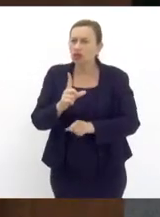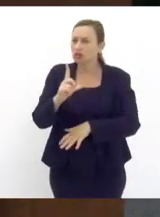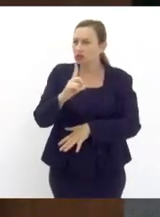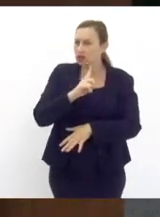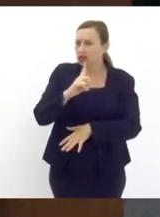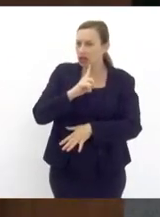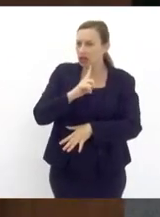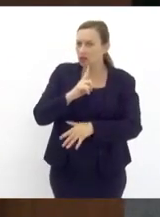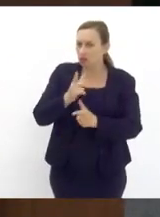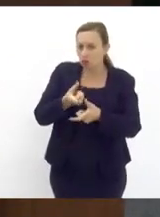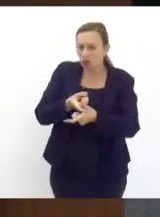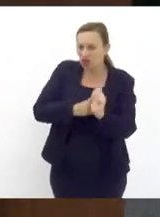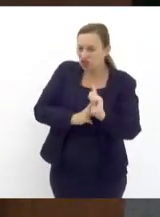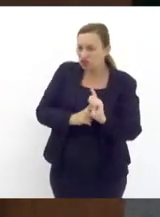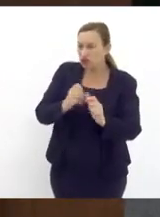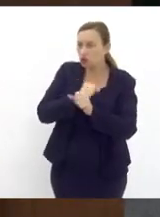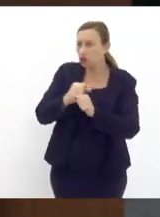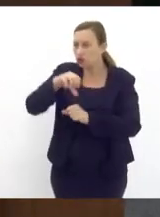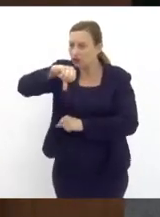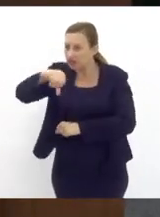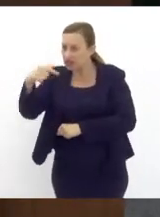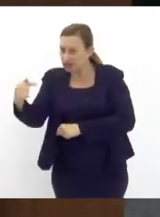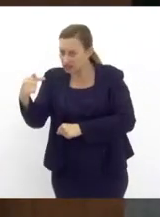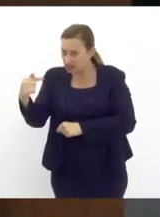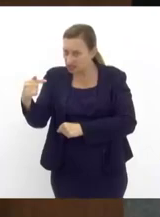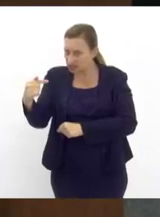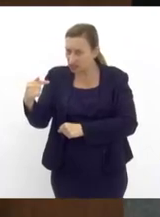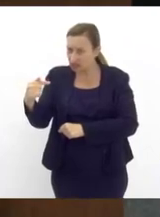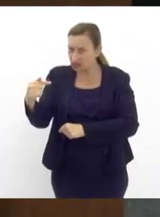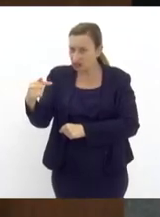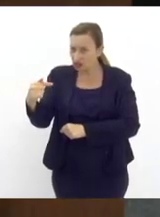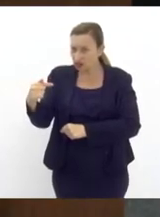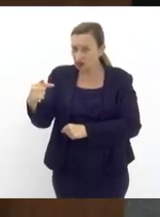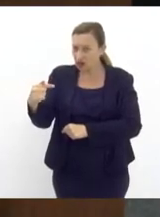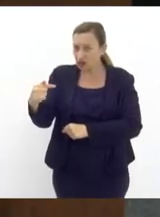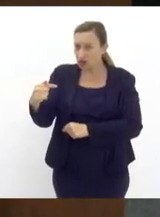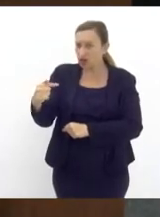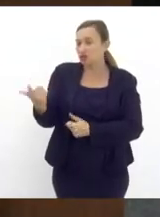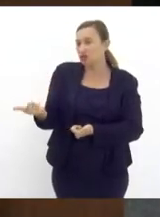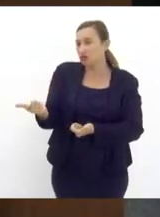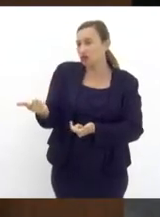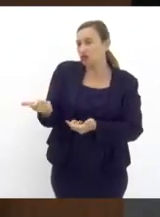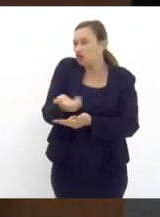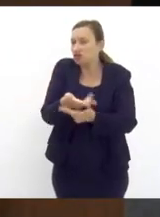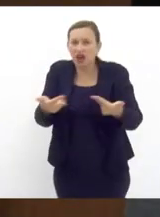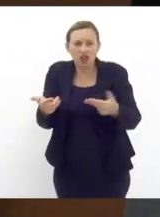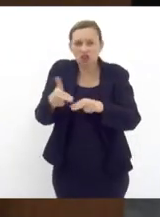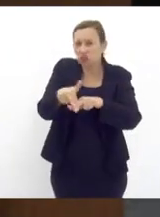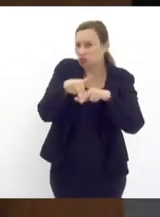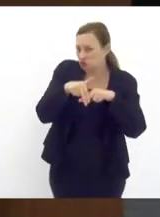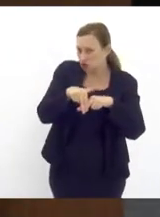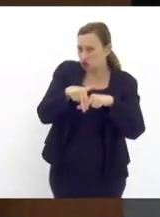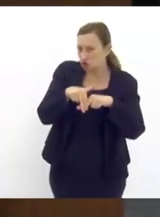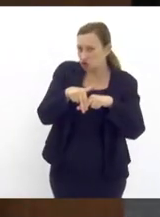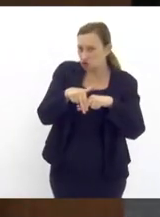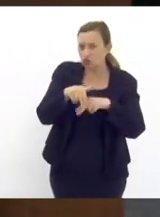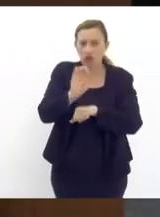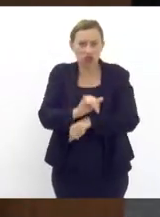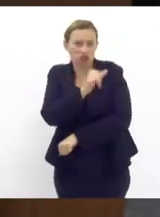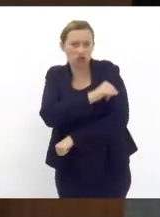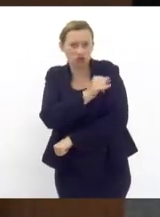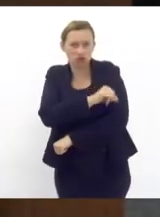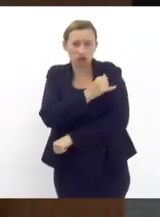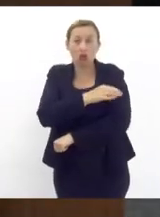tomado uma dívida em 97 assumido uma dívida em 97 por uma série é de razões que levaram o estado do Rio de Janeiro